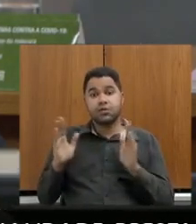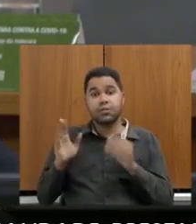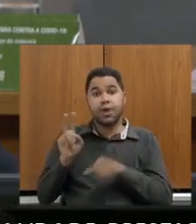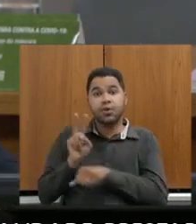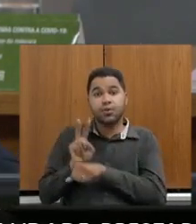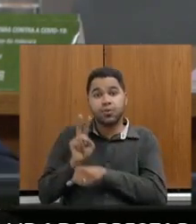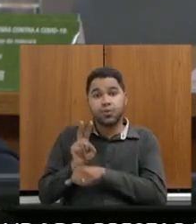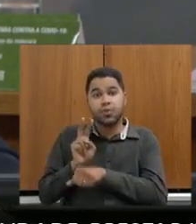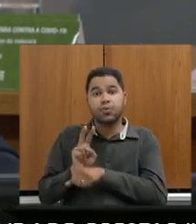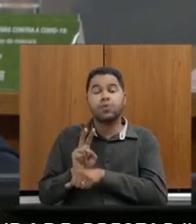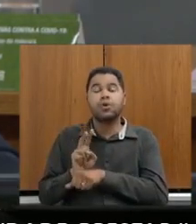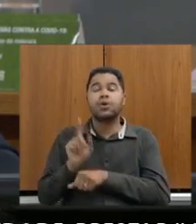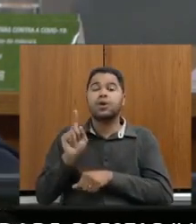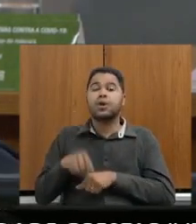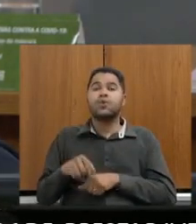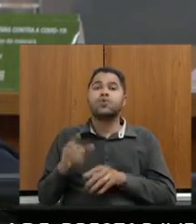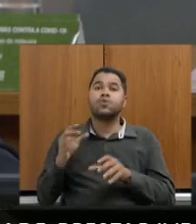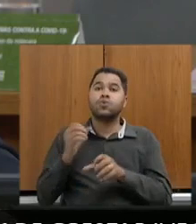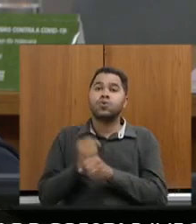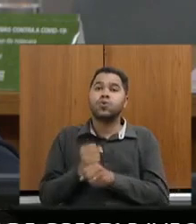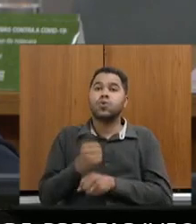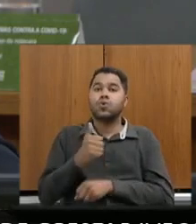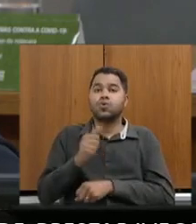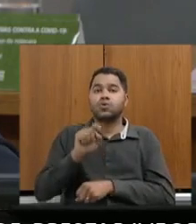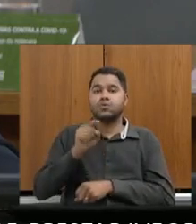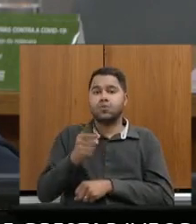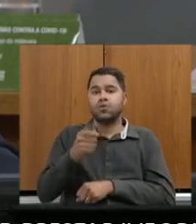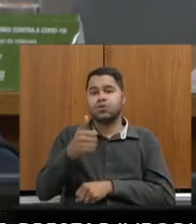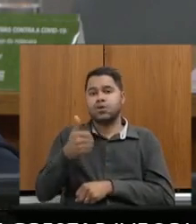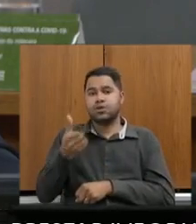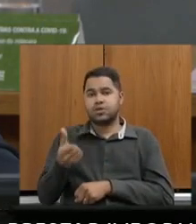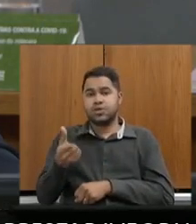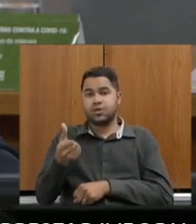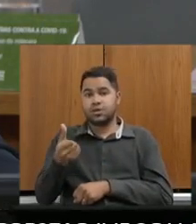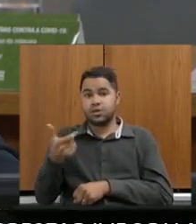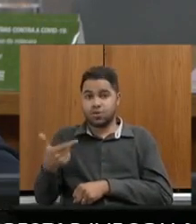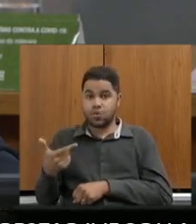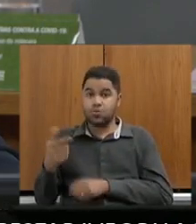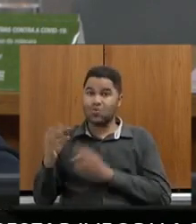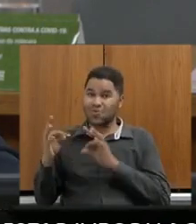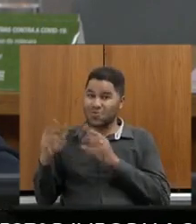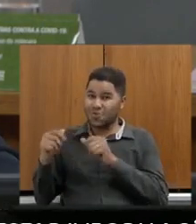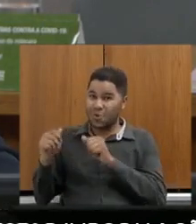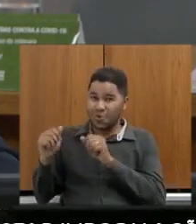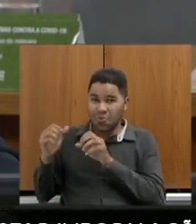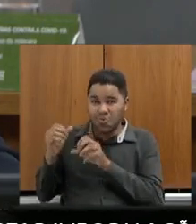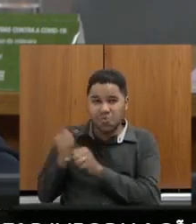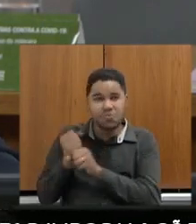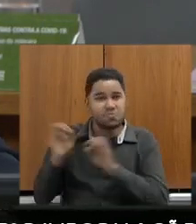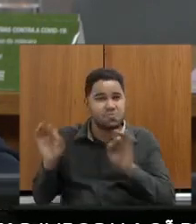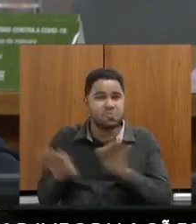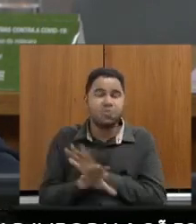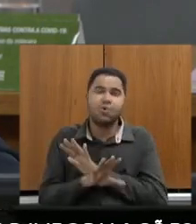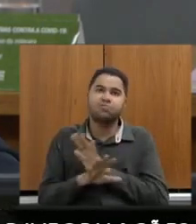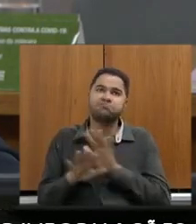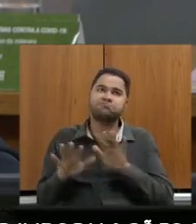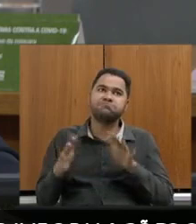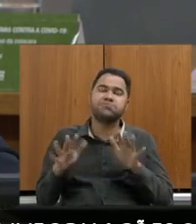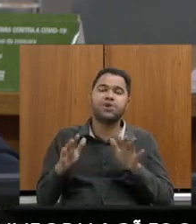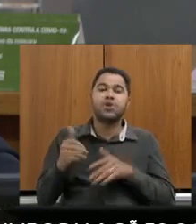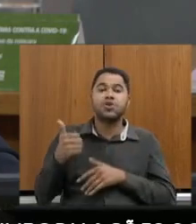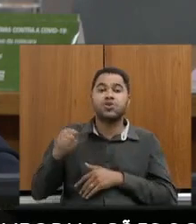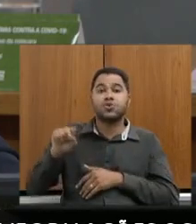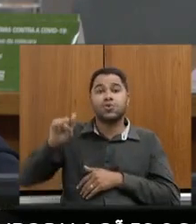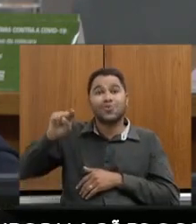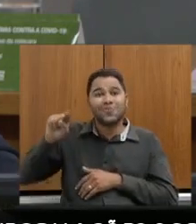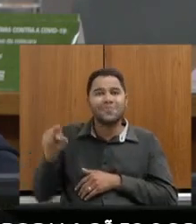total de 11162 Lembrando que se todo o quadro tivesse preenchido nós teremos um total aproximado de